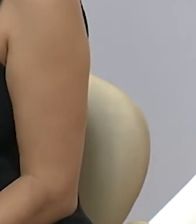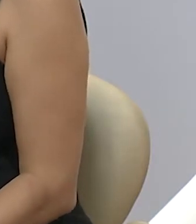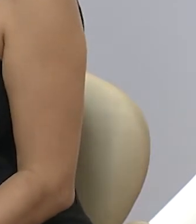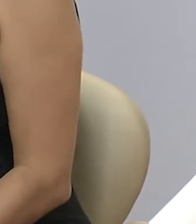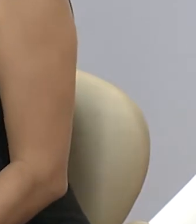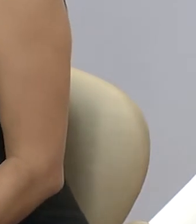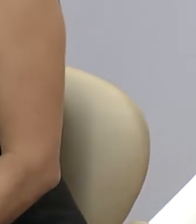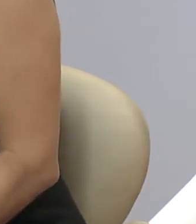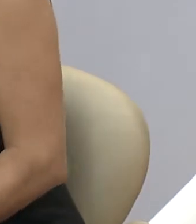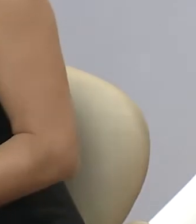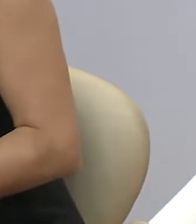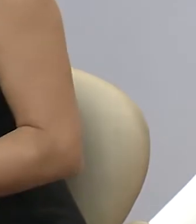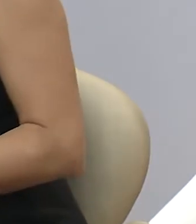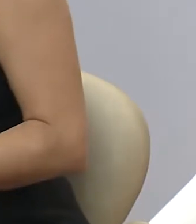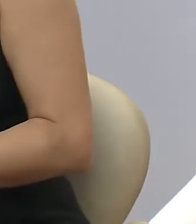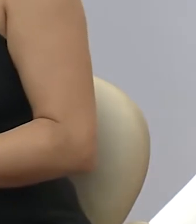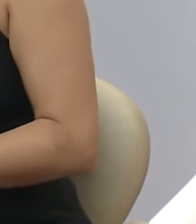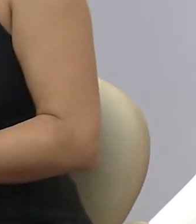Ainda.